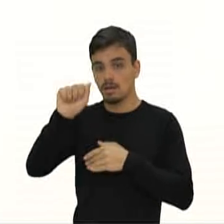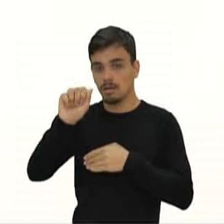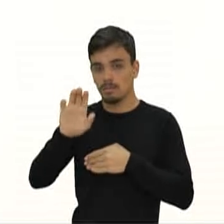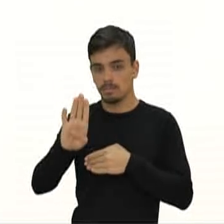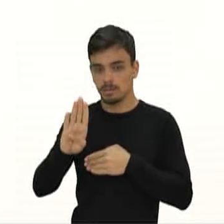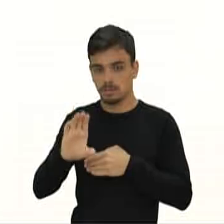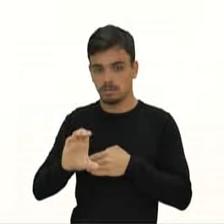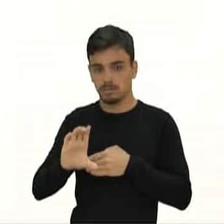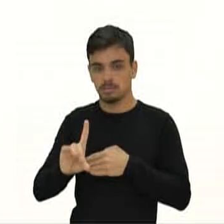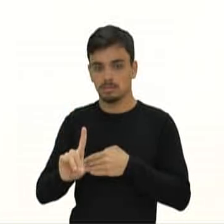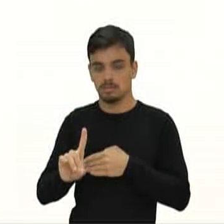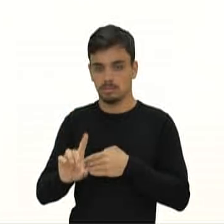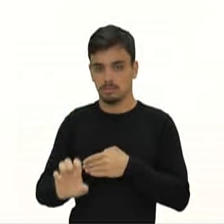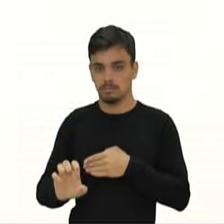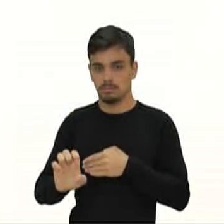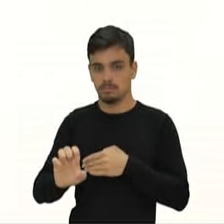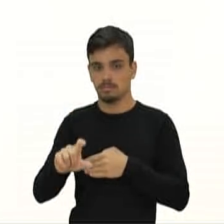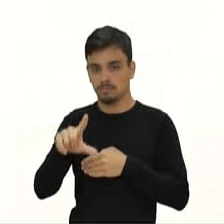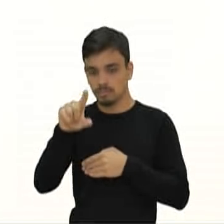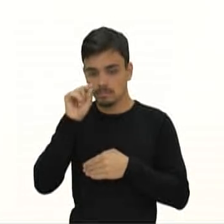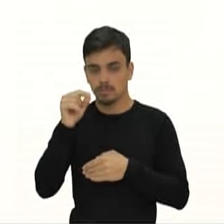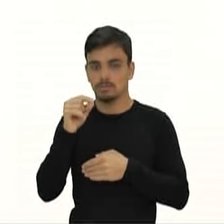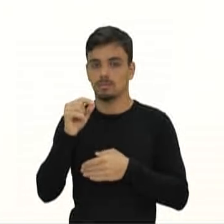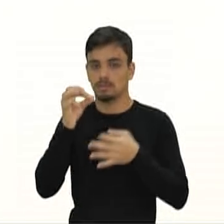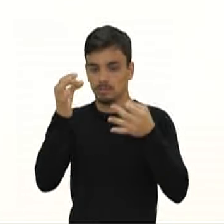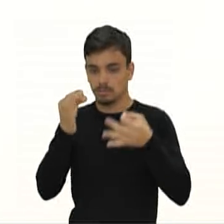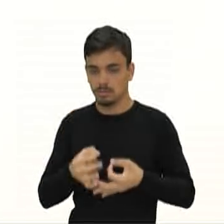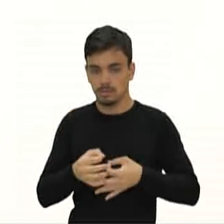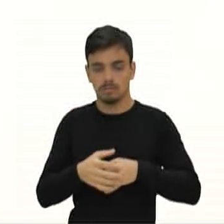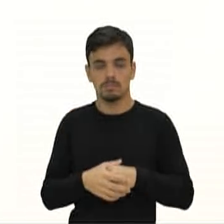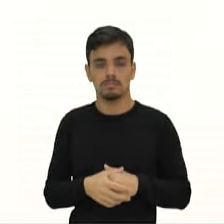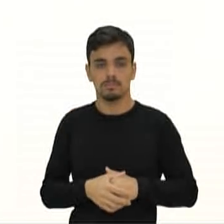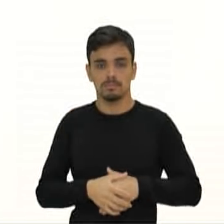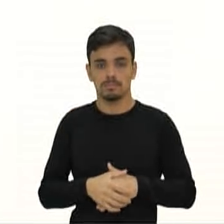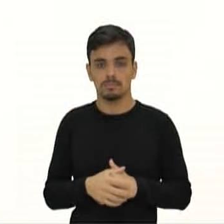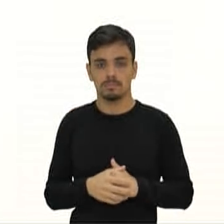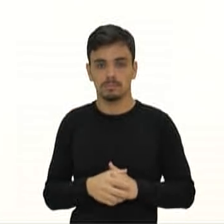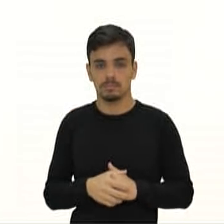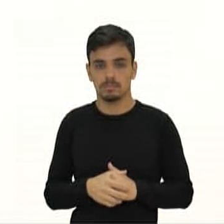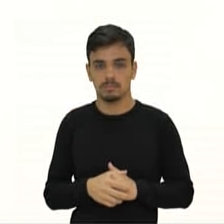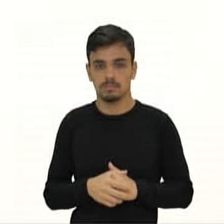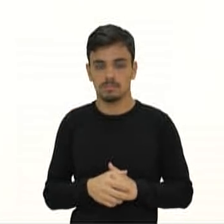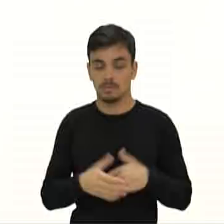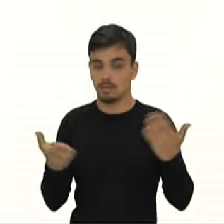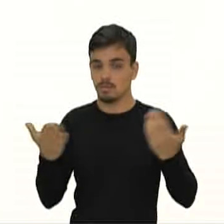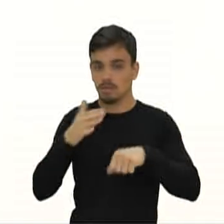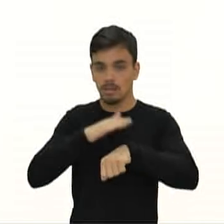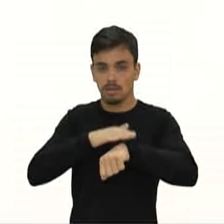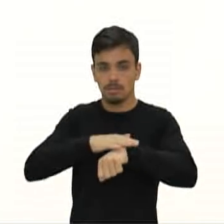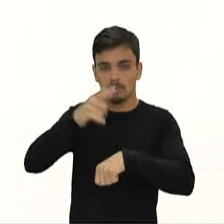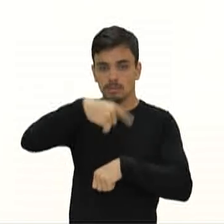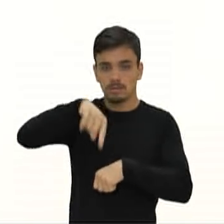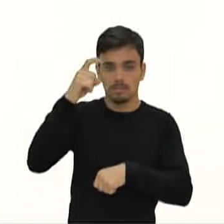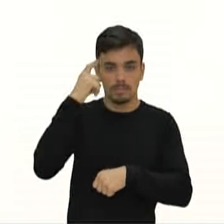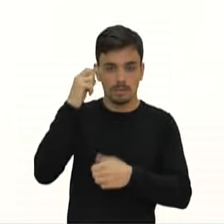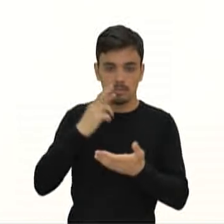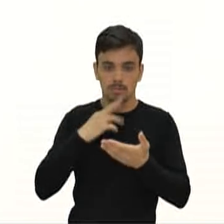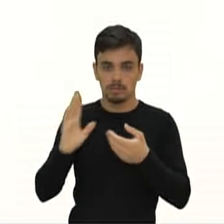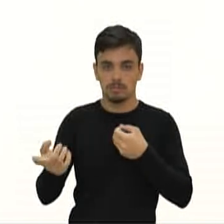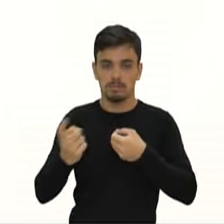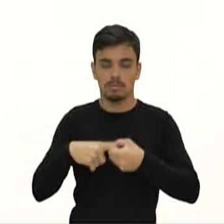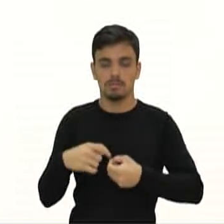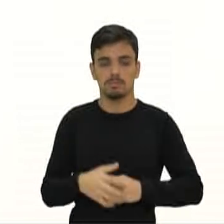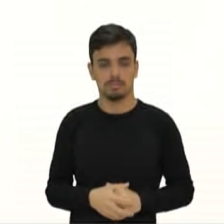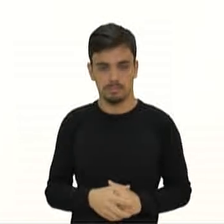letra E, astigmatismo, presbiopia e catarata. Então, um tempinho para vocês pensarem na resposta.